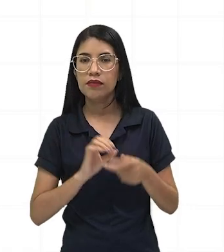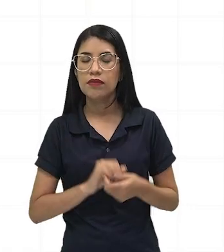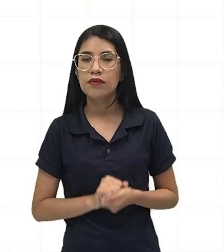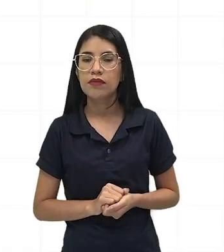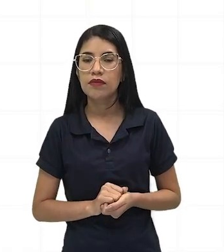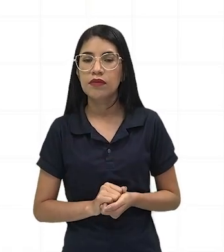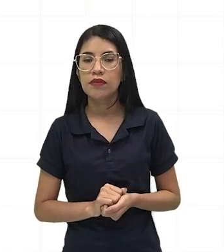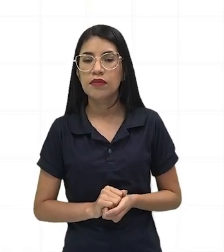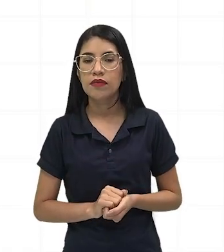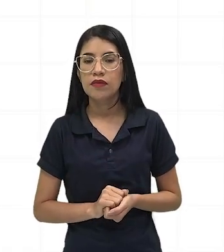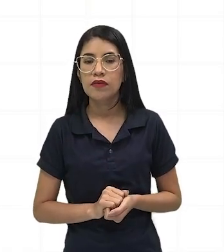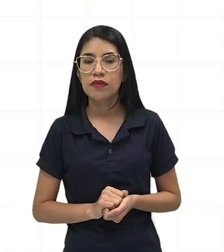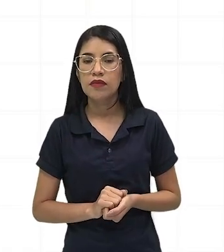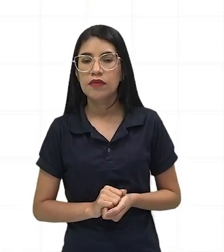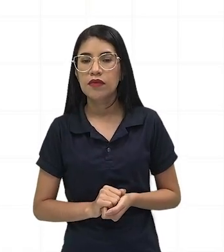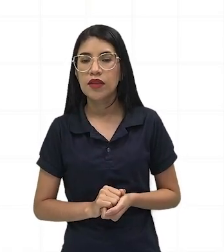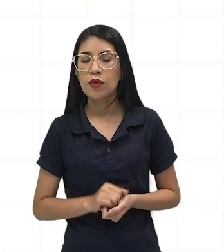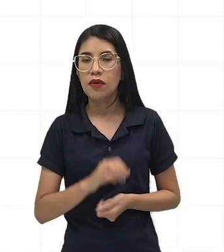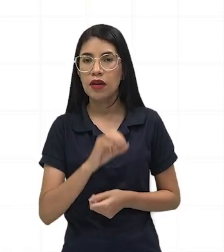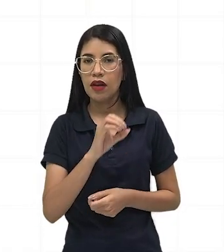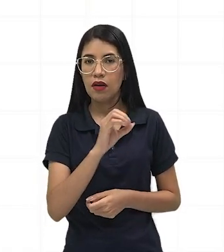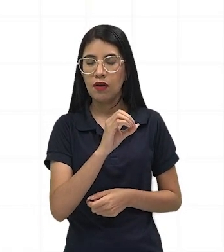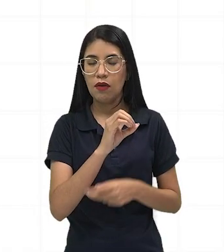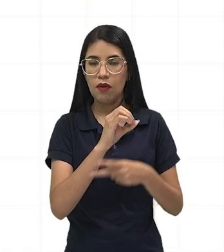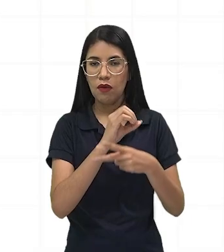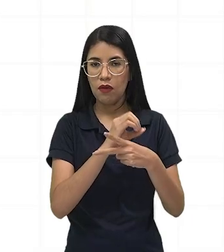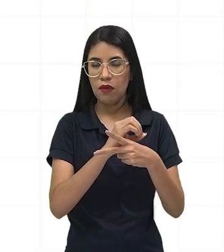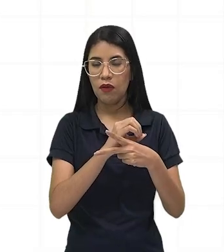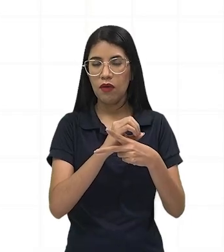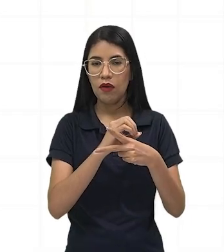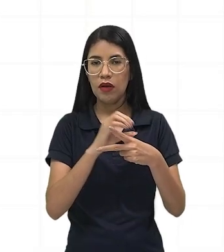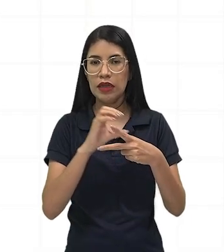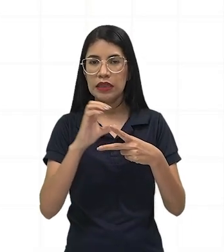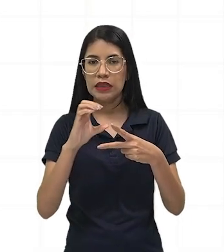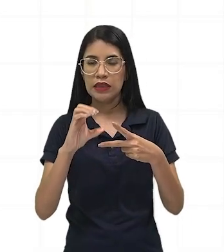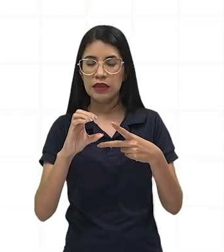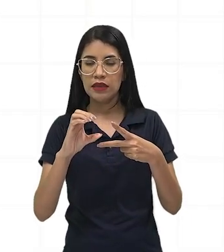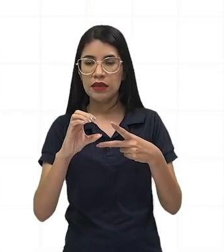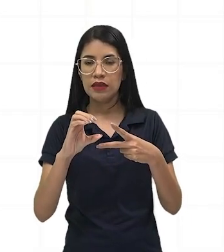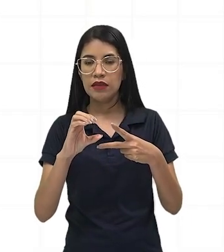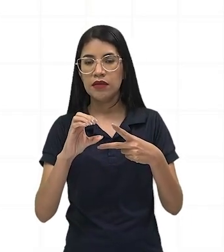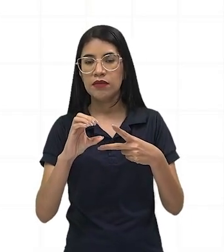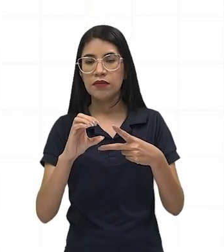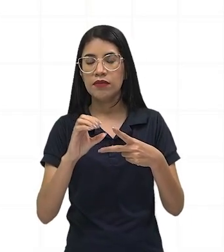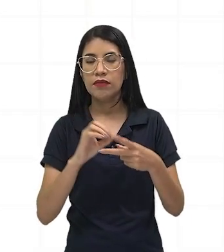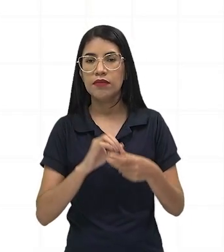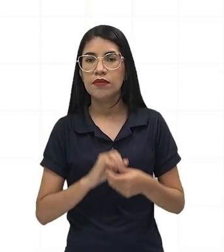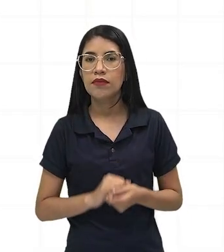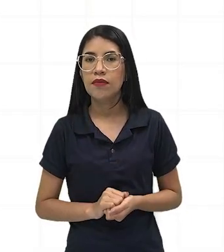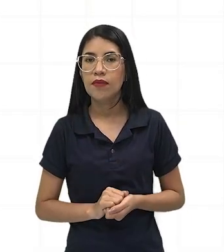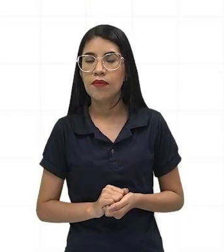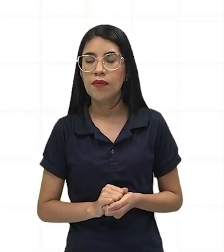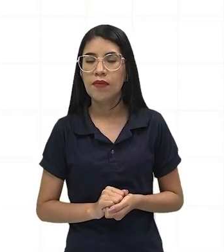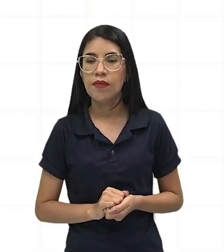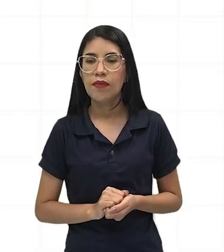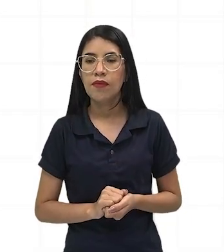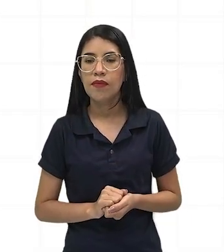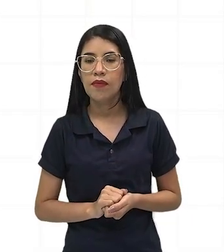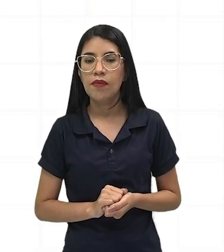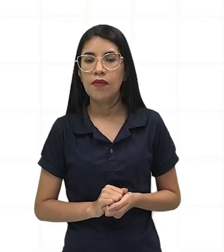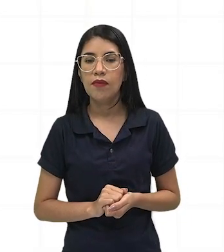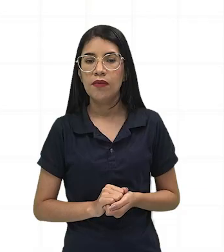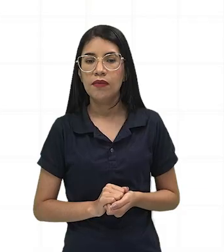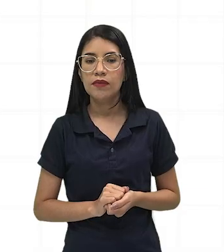C, tá? Exatamente de onde sai até onde chega, né? Ou por onde passa. E aí eu boto ali